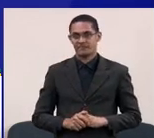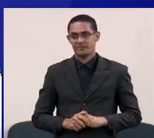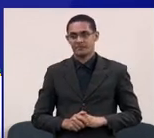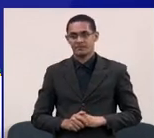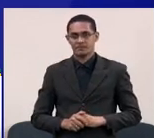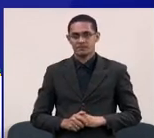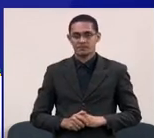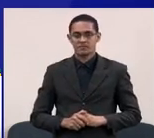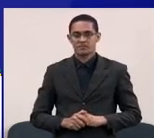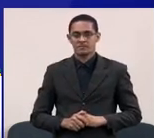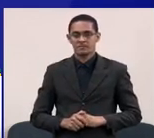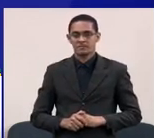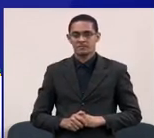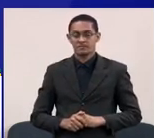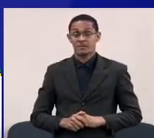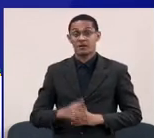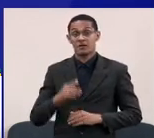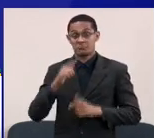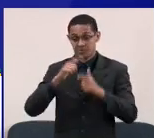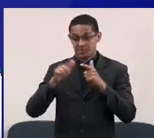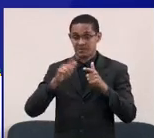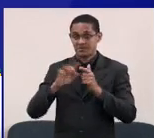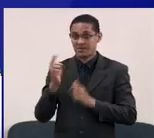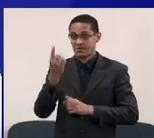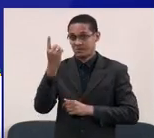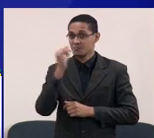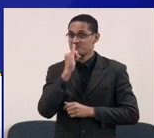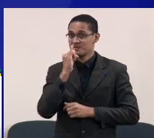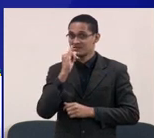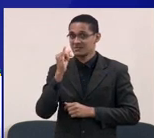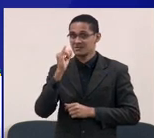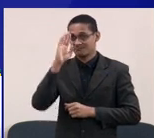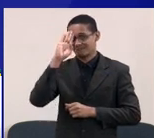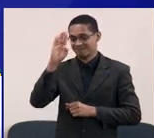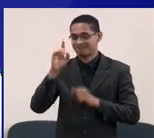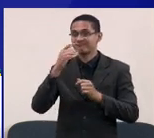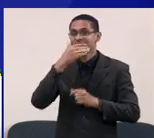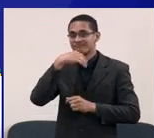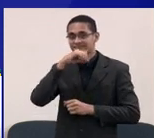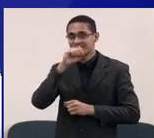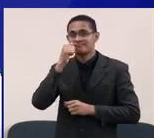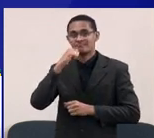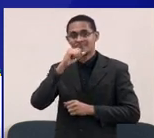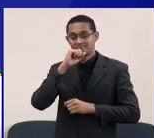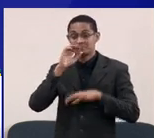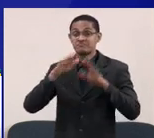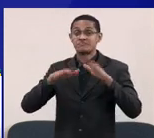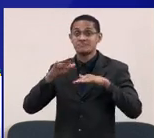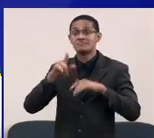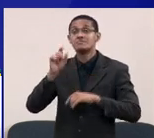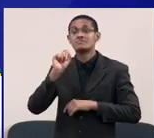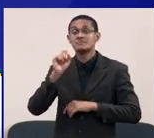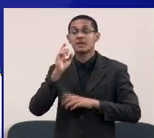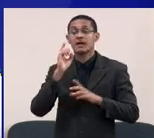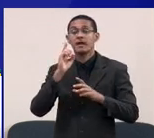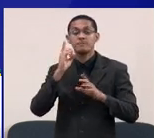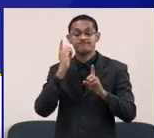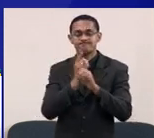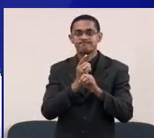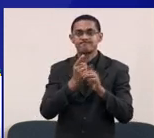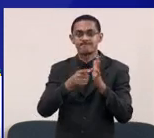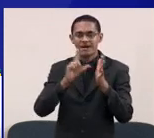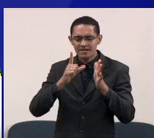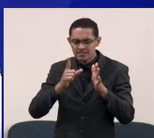mais pontuadas pelos pais dos autistas é justamente o diagnóstico precoce. Quanto